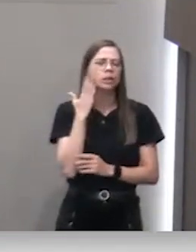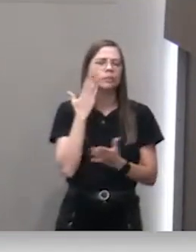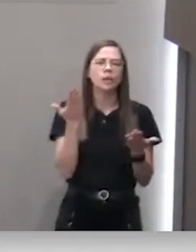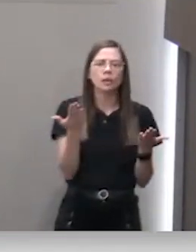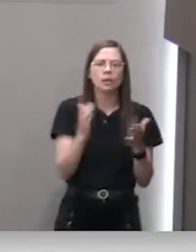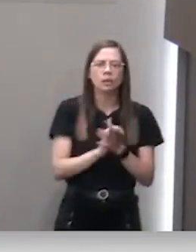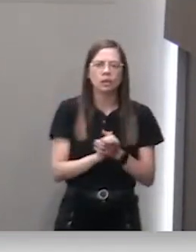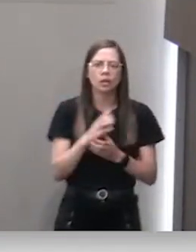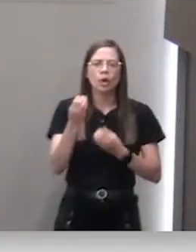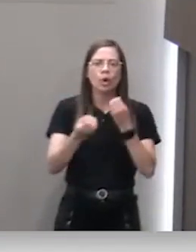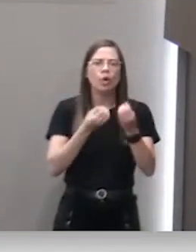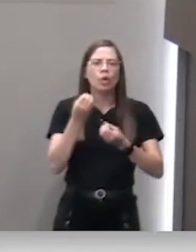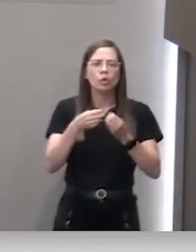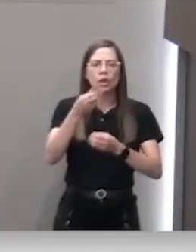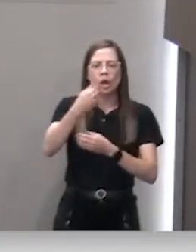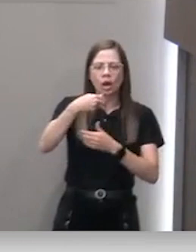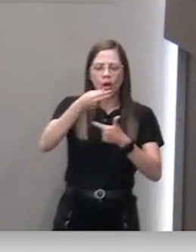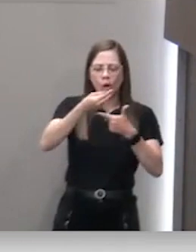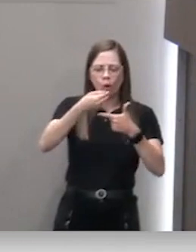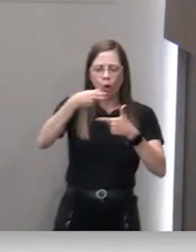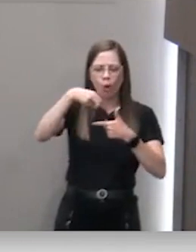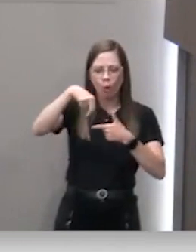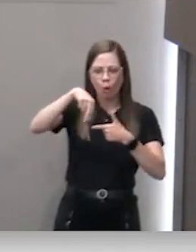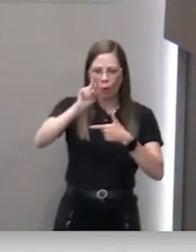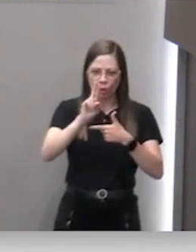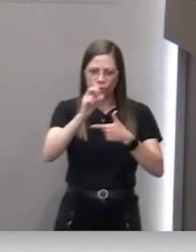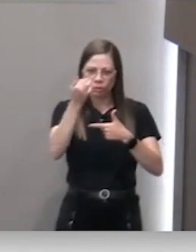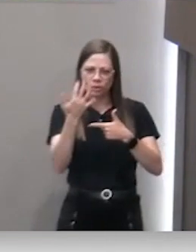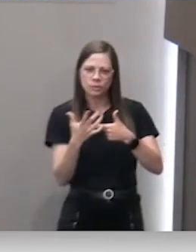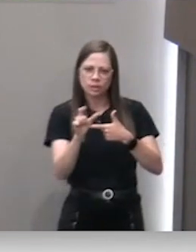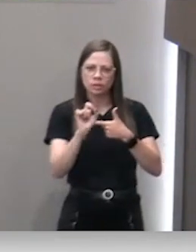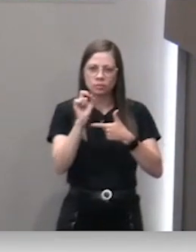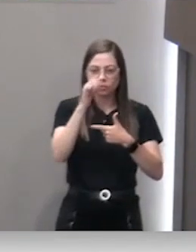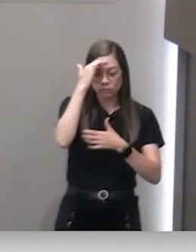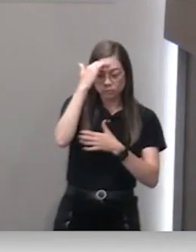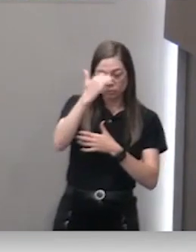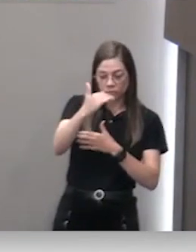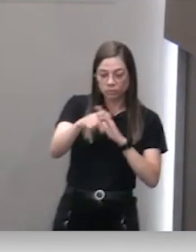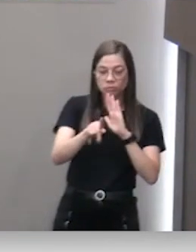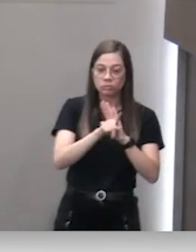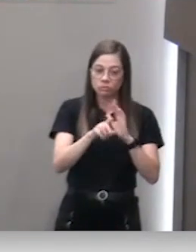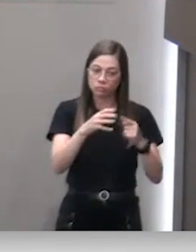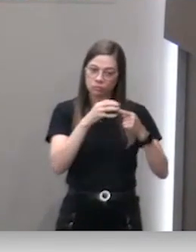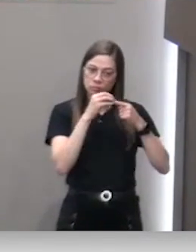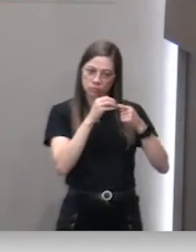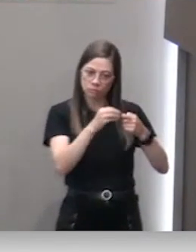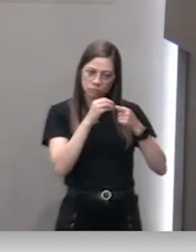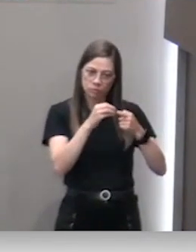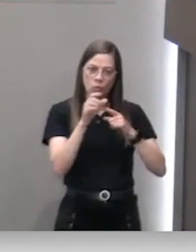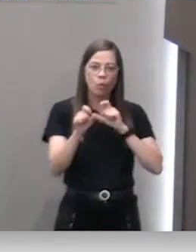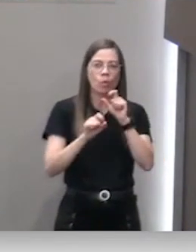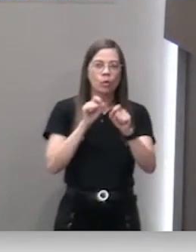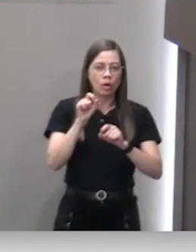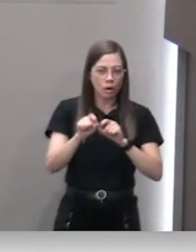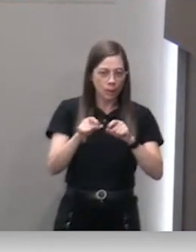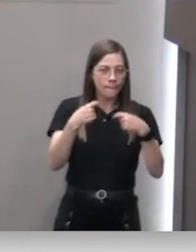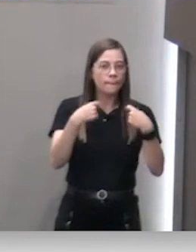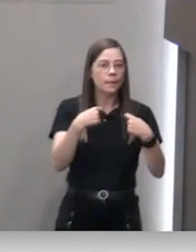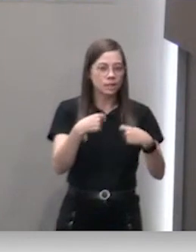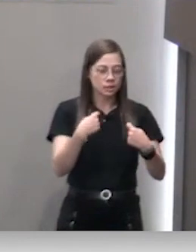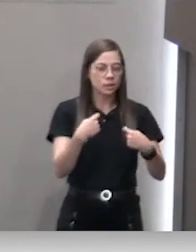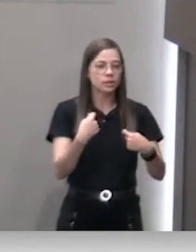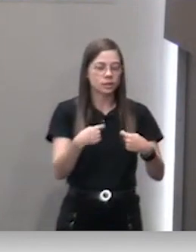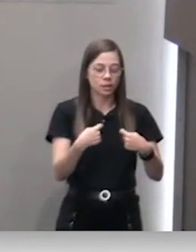O que a ONU diz a respeito? A ONU estabelece nos seus predicados que tem que